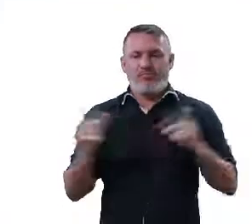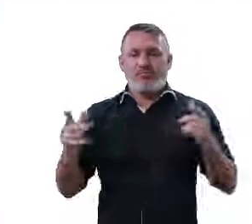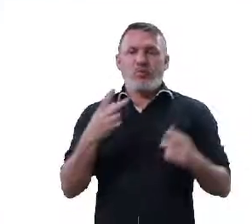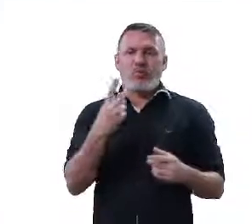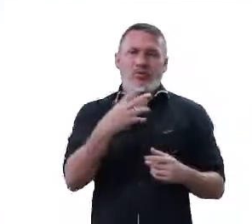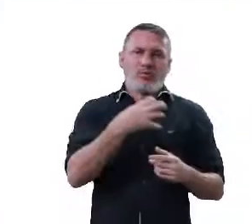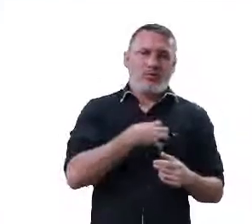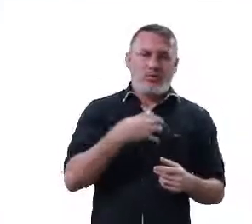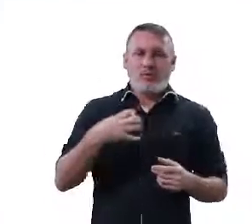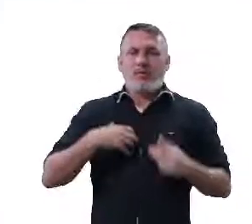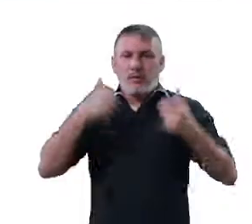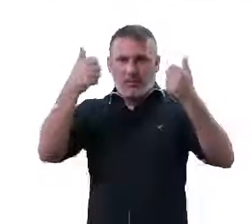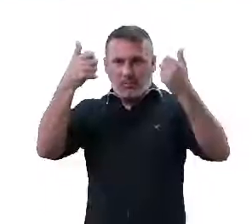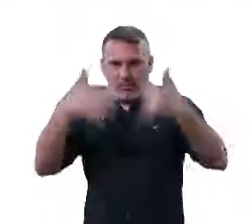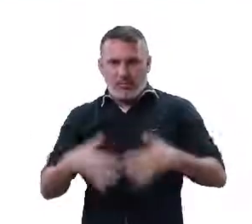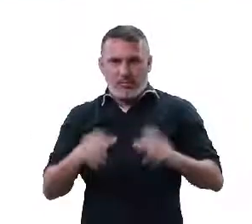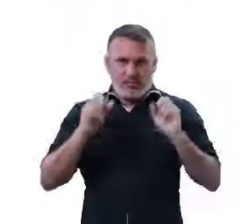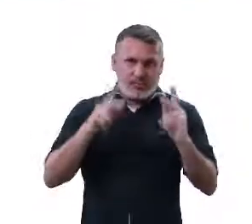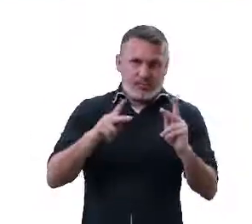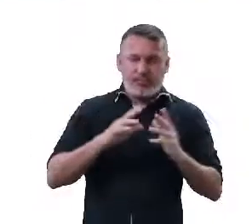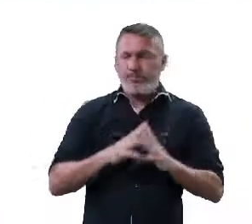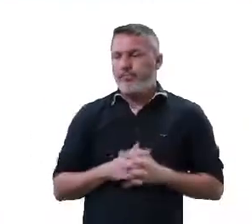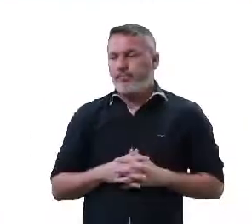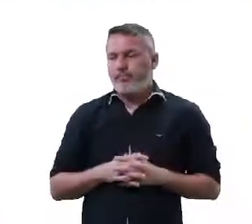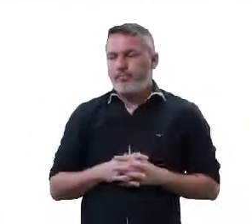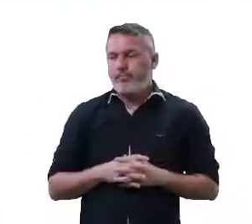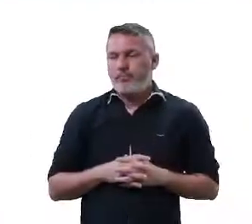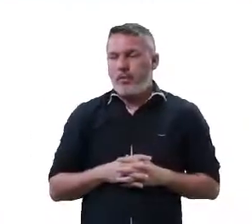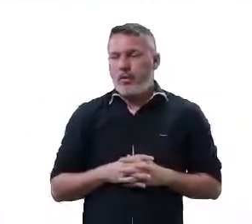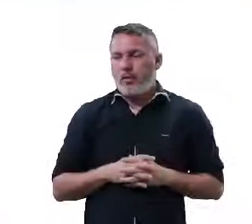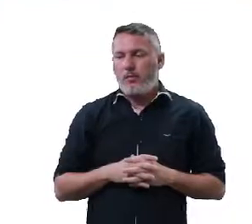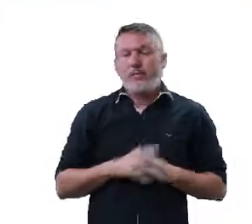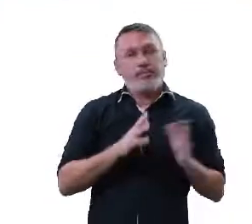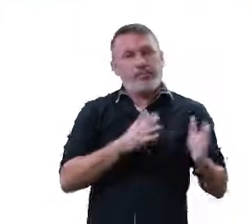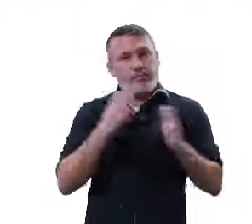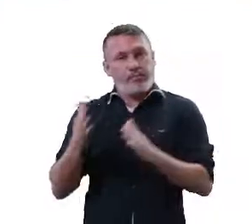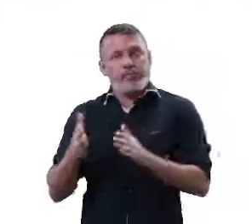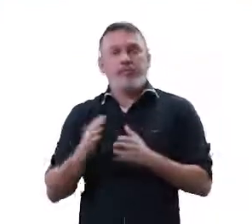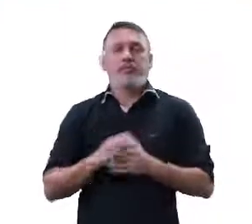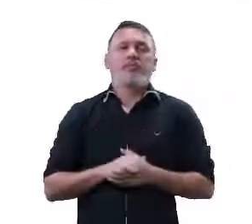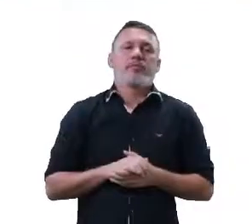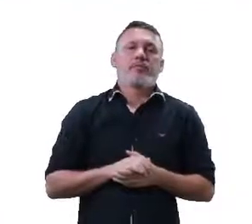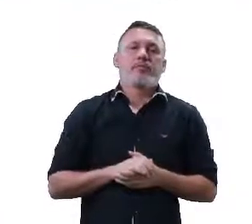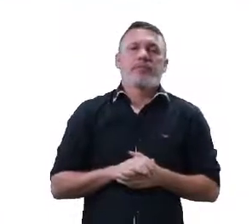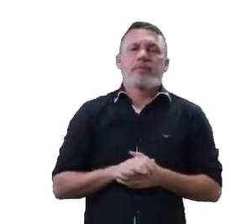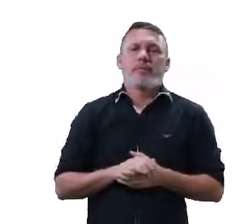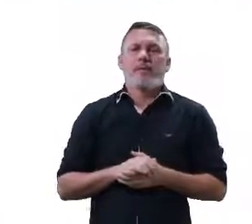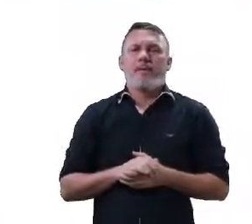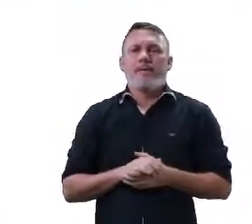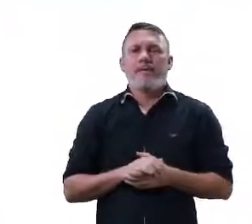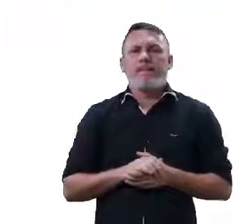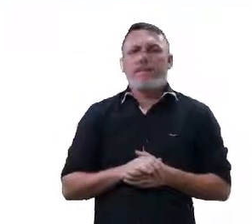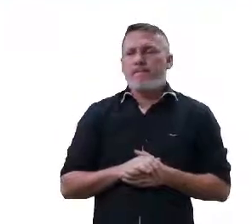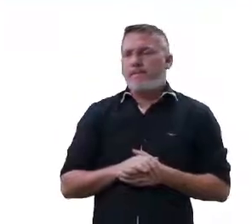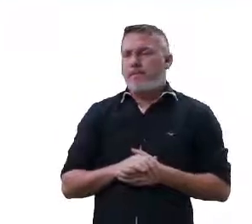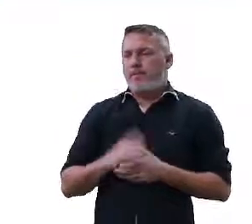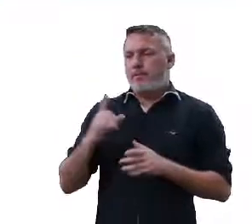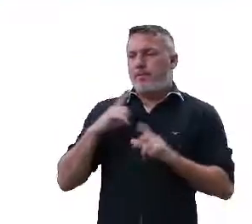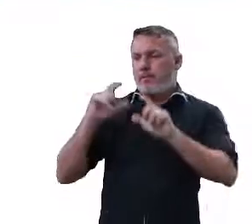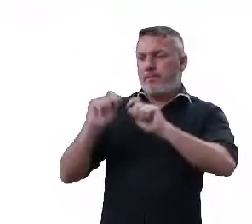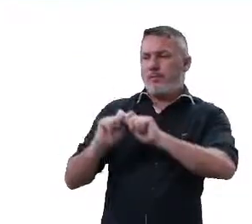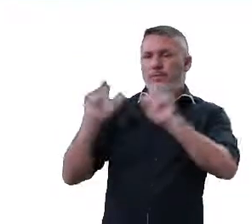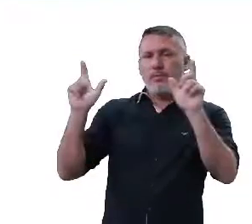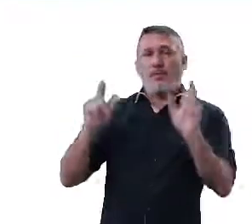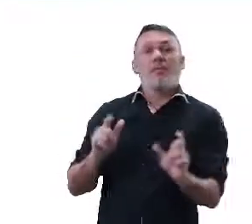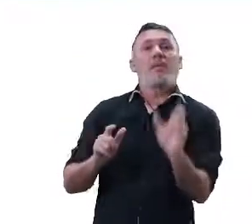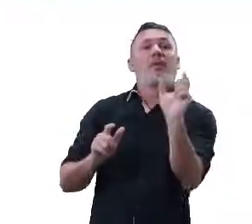duas formas de explicação, certo? Aí, o que acontece? Ora, eu entro com